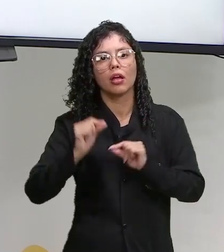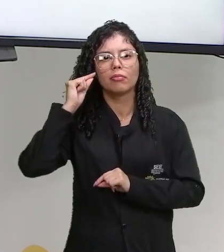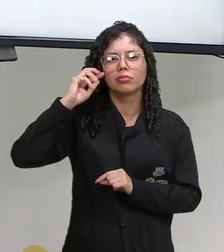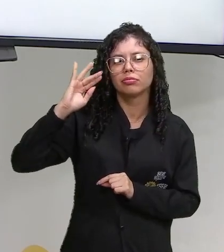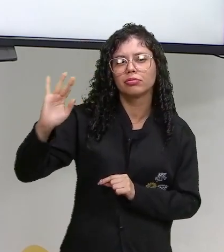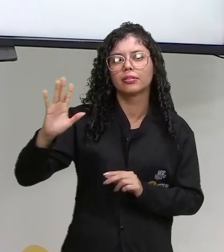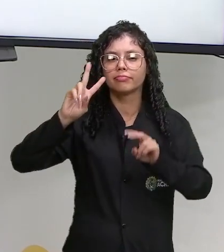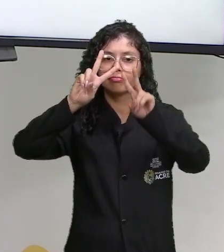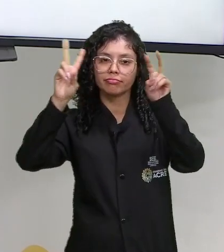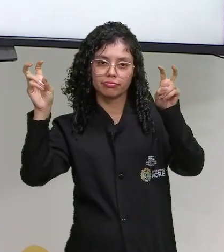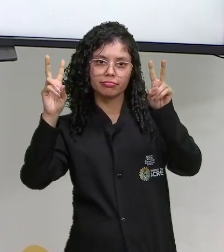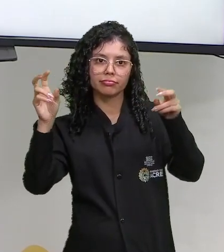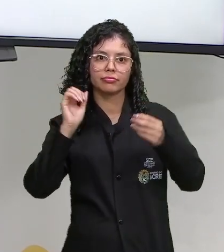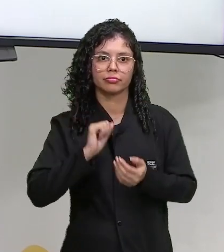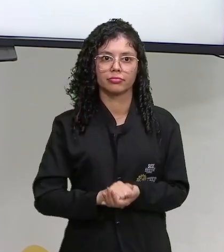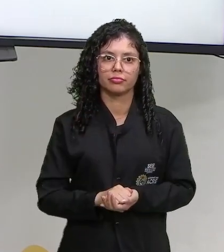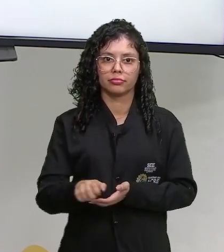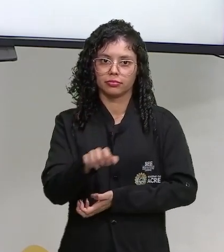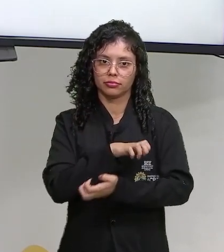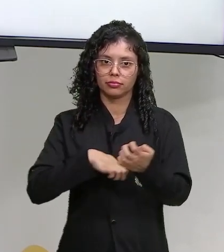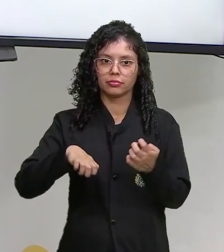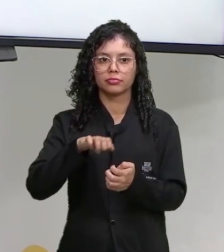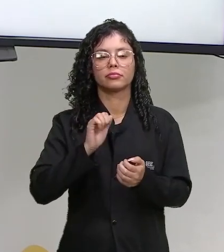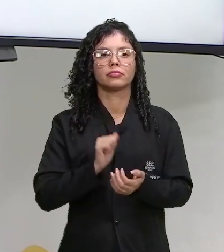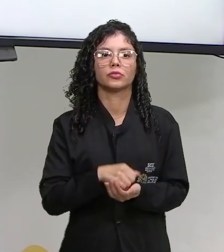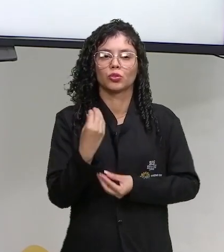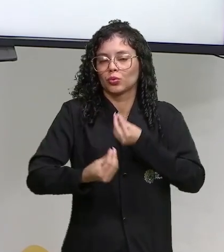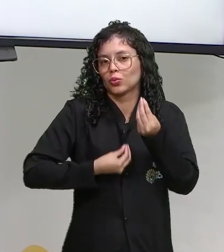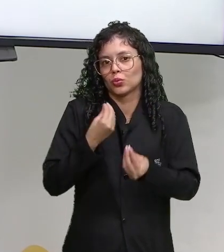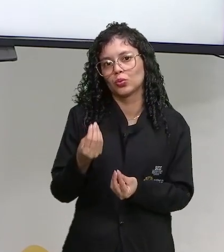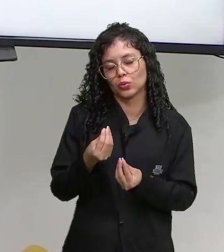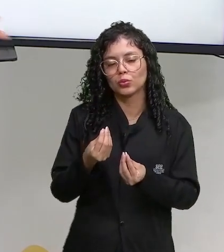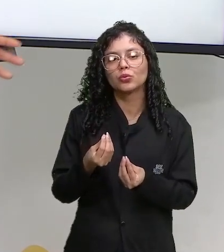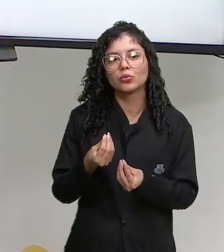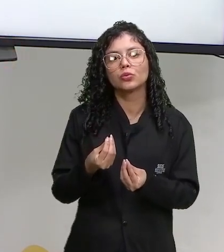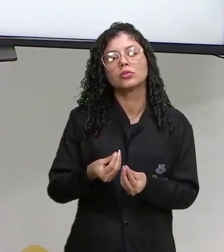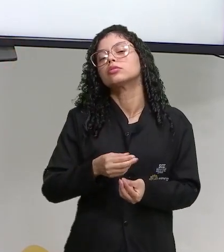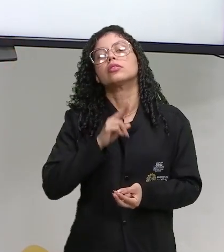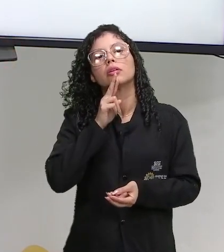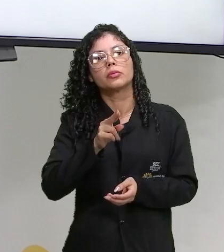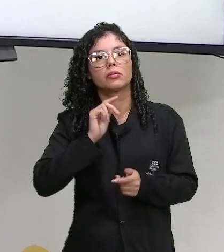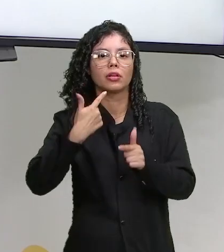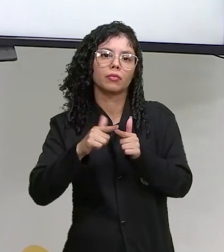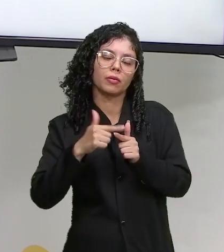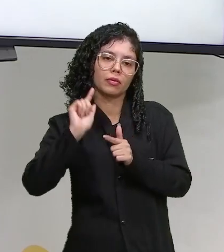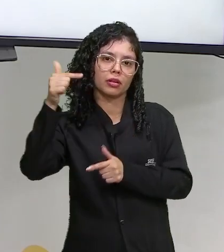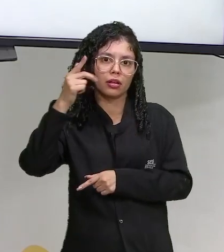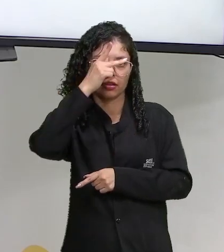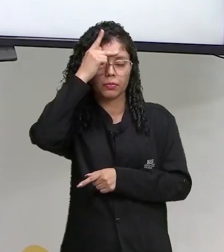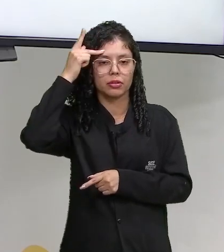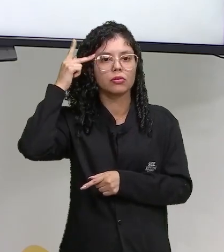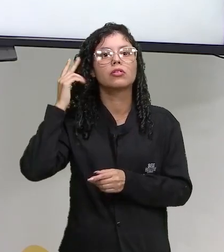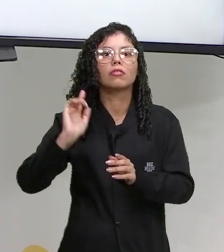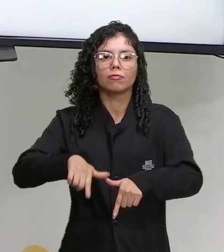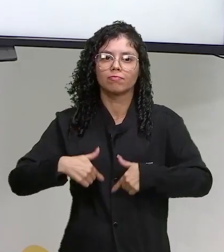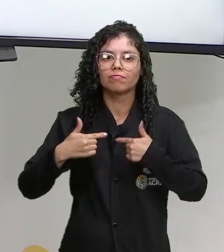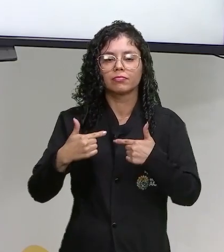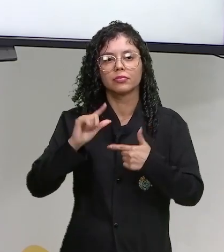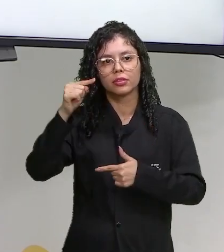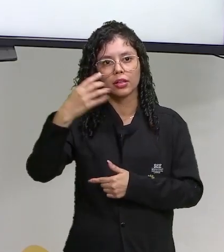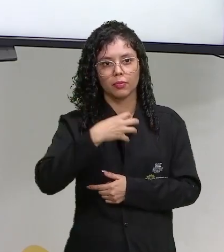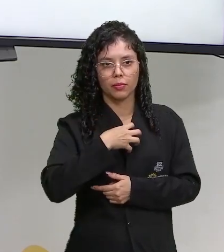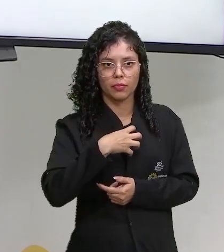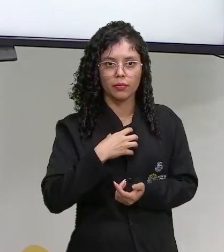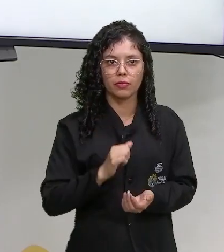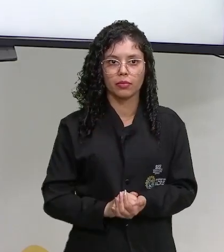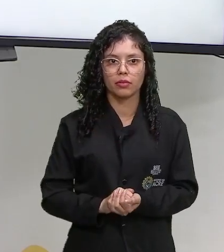reflete sobre essa revolta rural como uma forma de solução para aqueles problemas que as pessoas estavam enfrentando naquele momento.